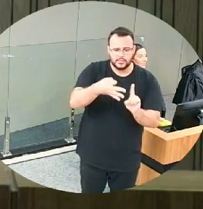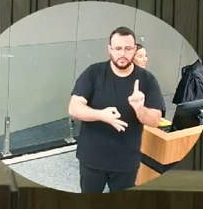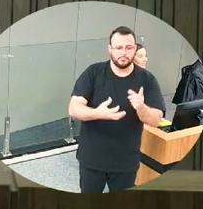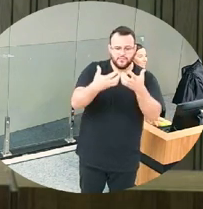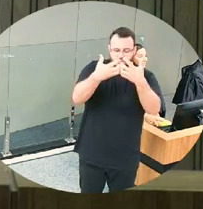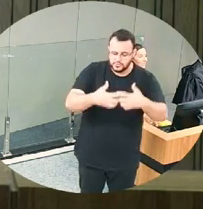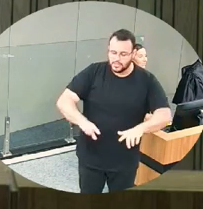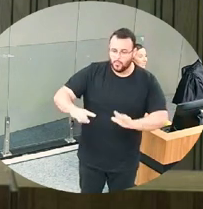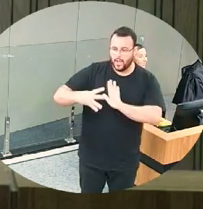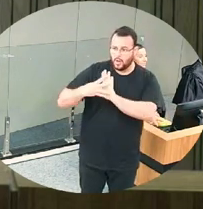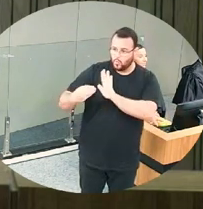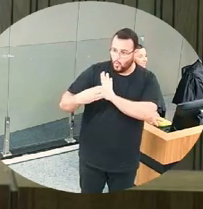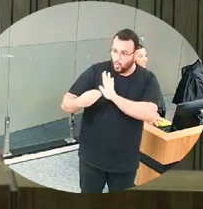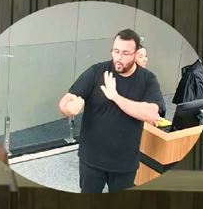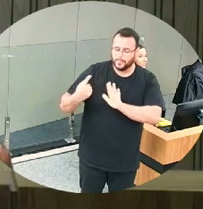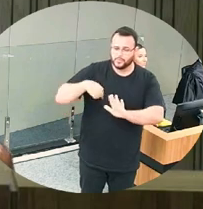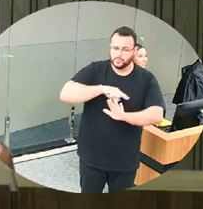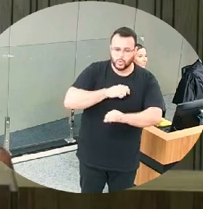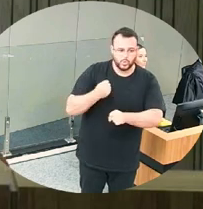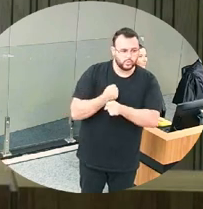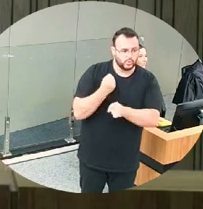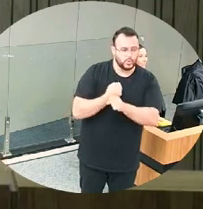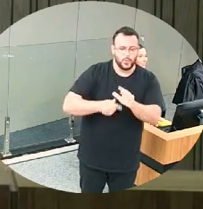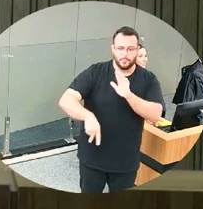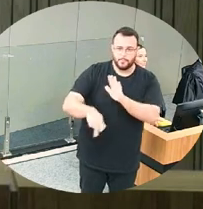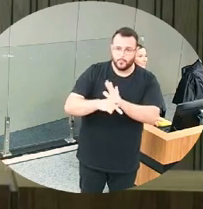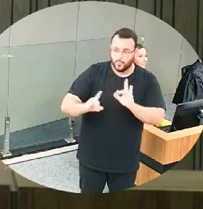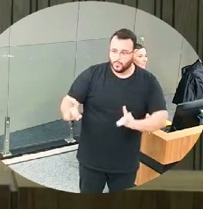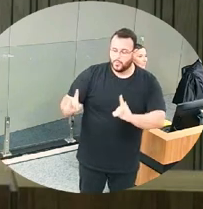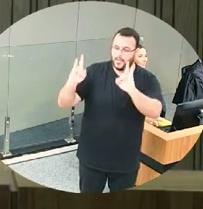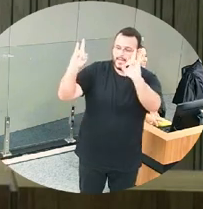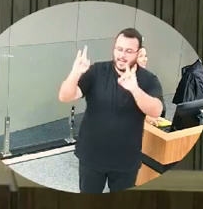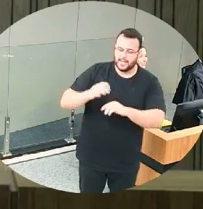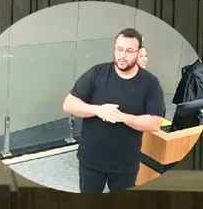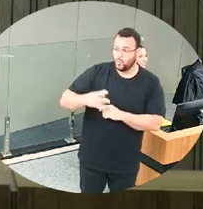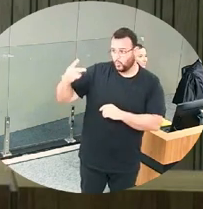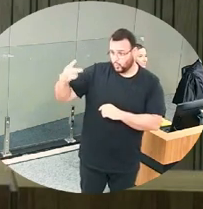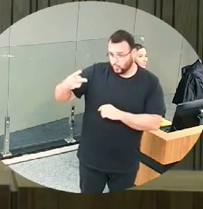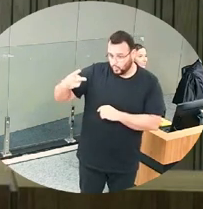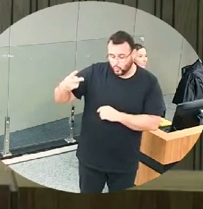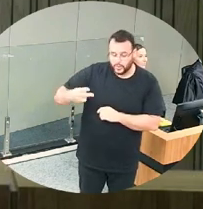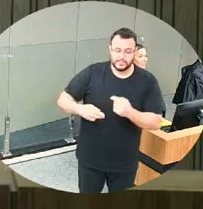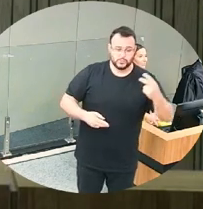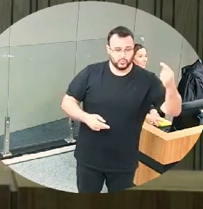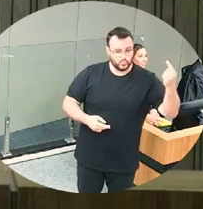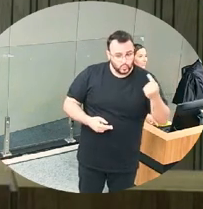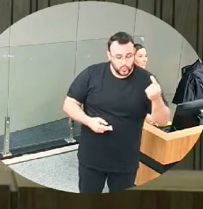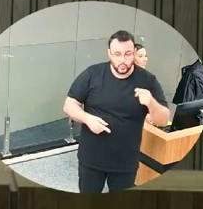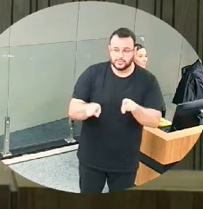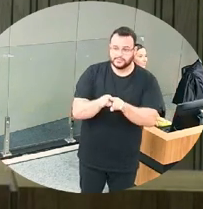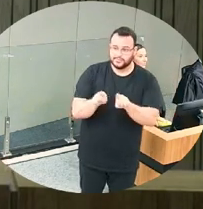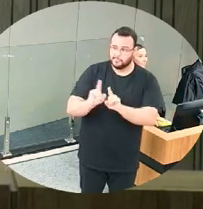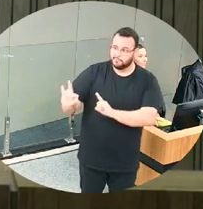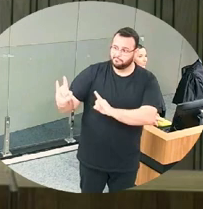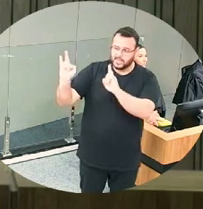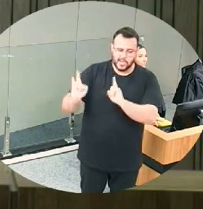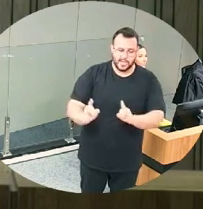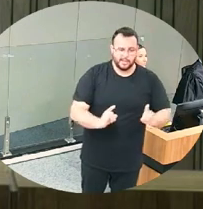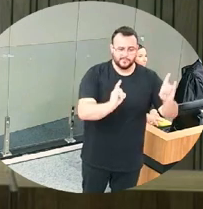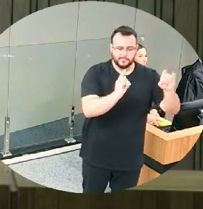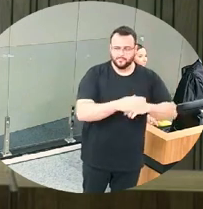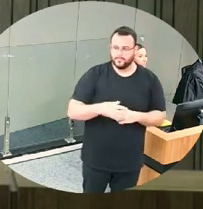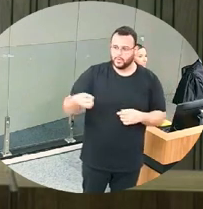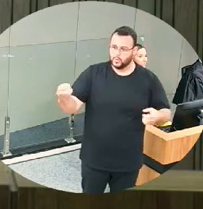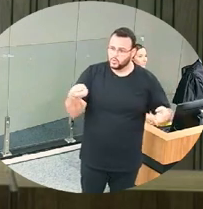como modelo reformamos as fachadas dos edifícios anexo 2 e anexo 1 fornecemos novas